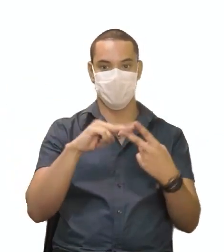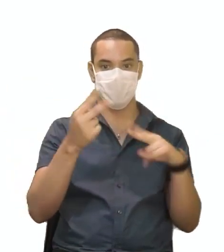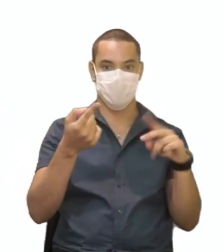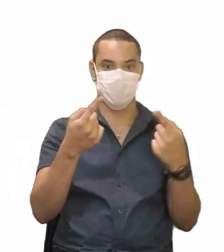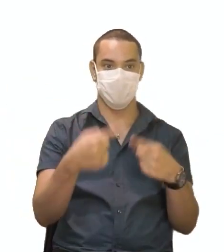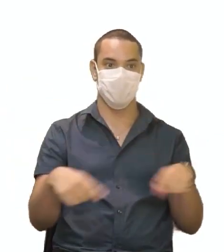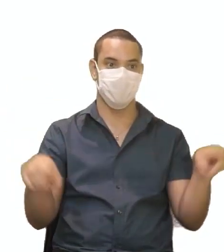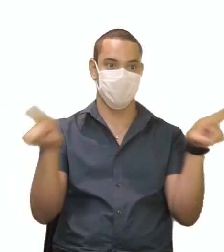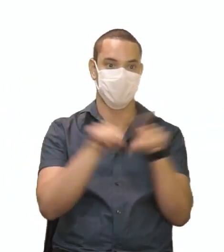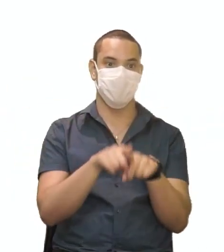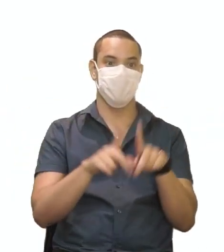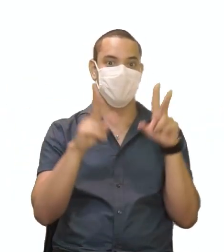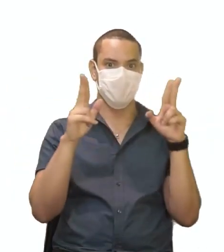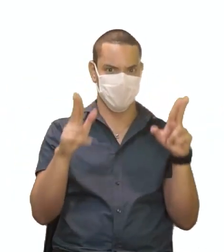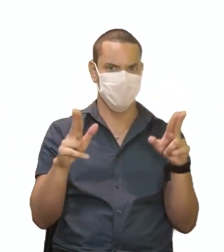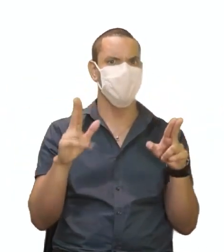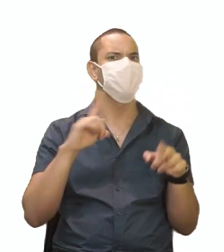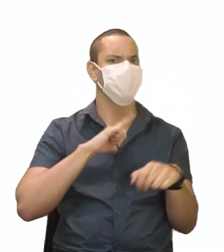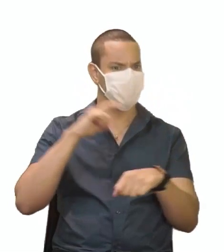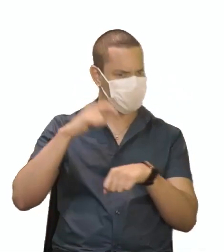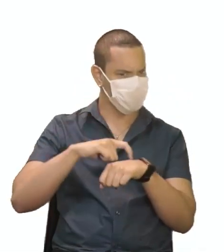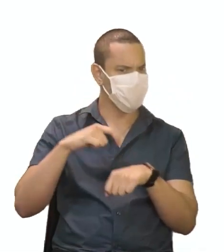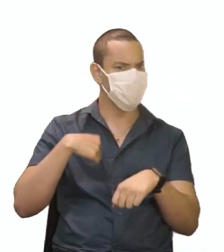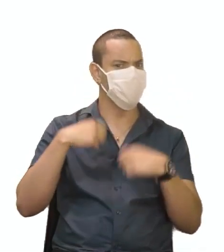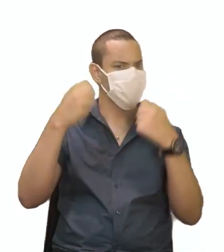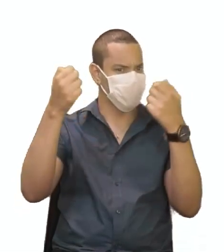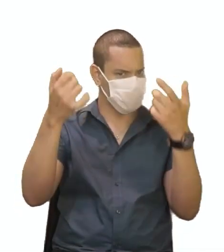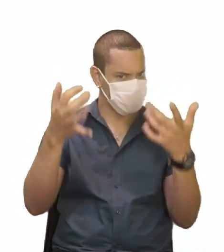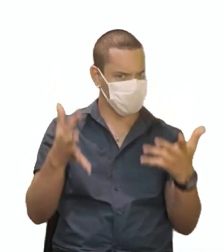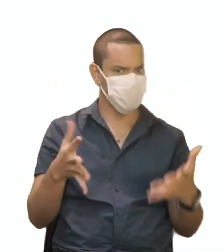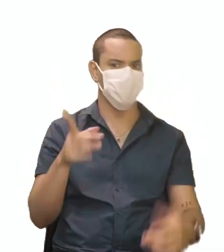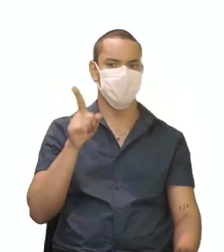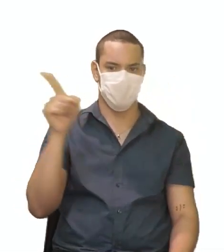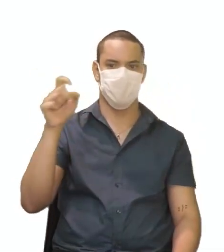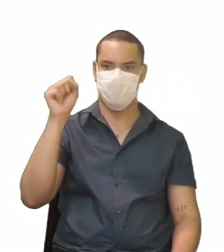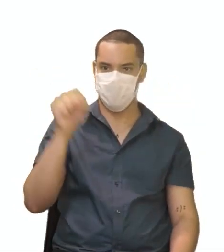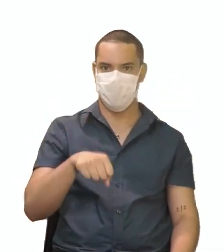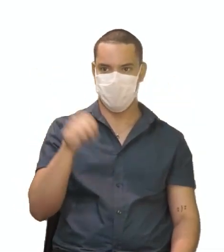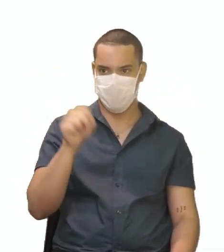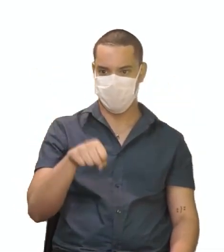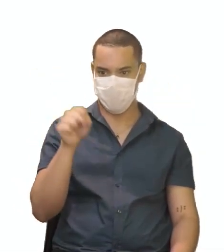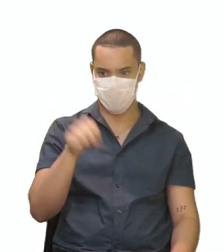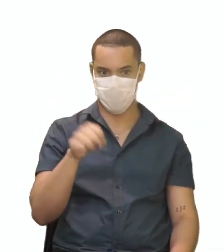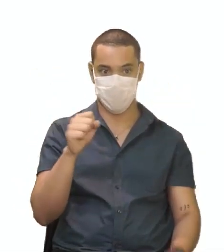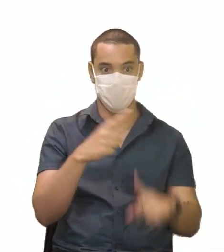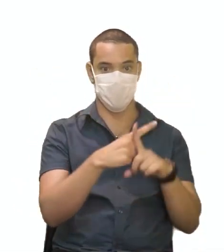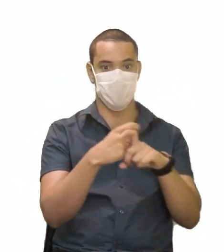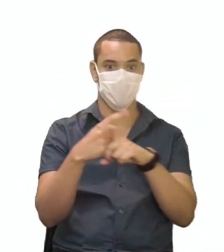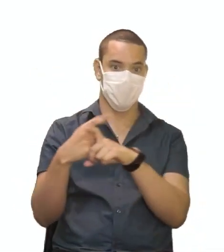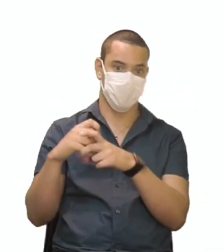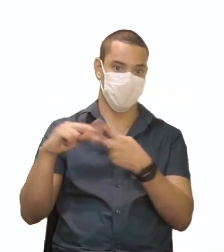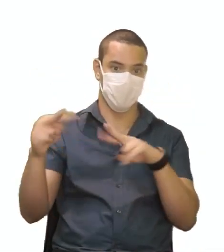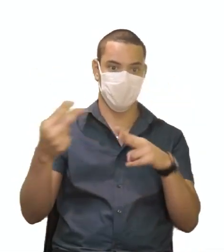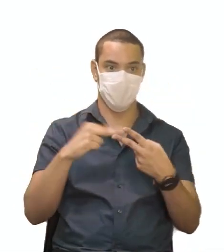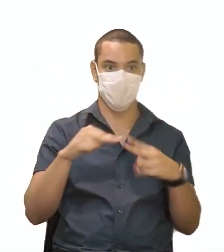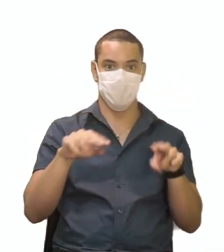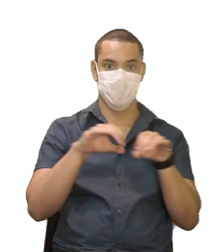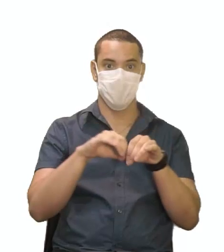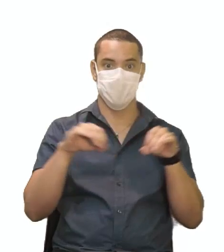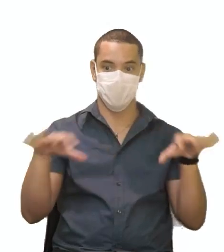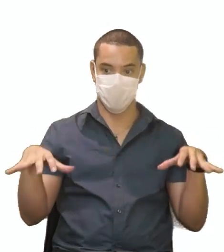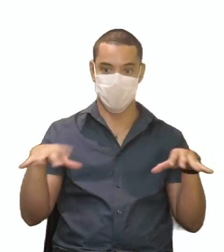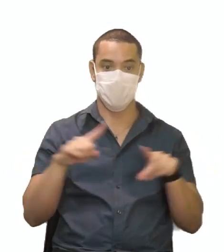homólogos. Em algum momento da nossa aula, nós realmente falamos dessa separação de cromossomos